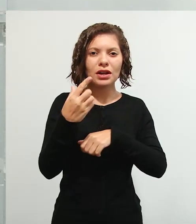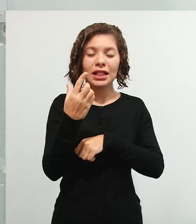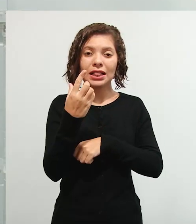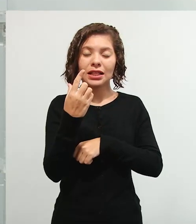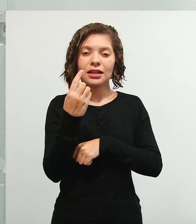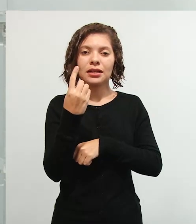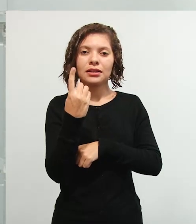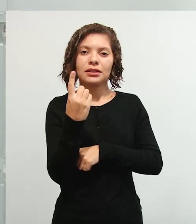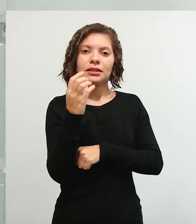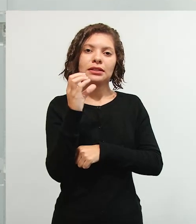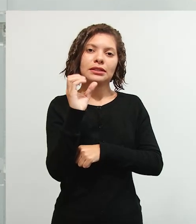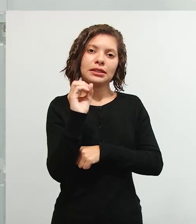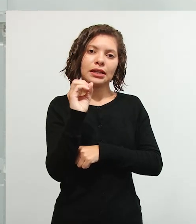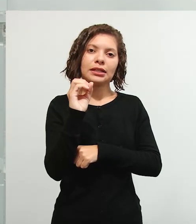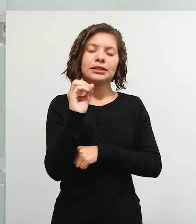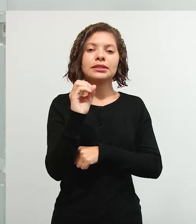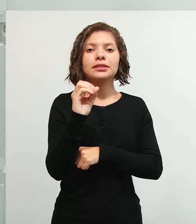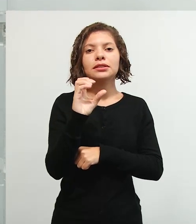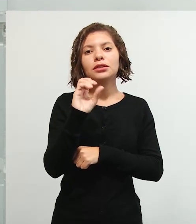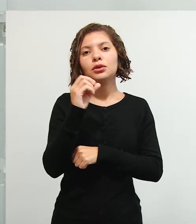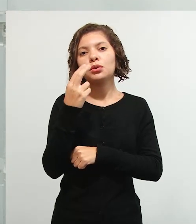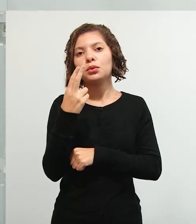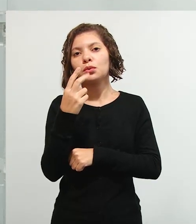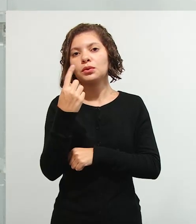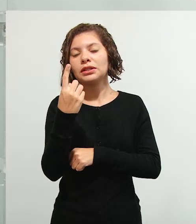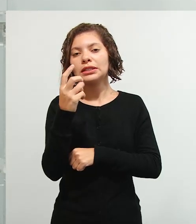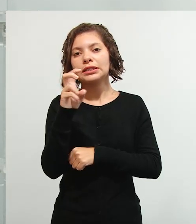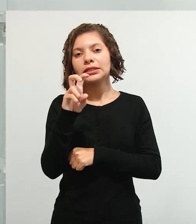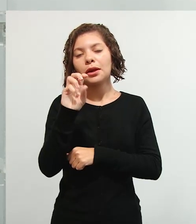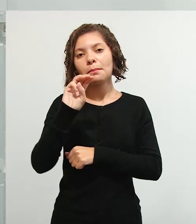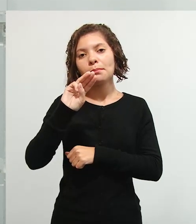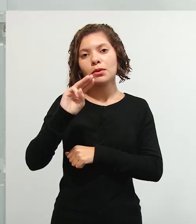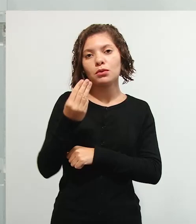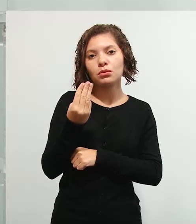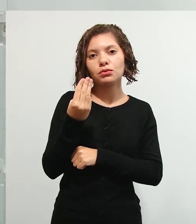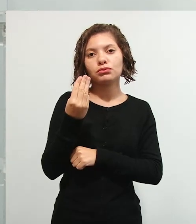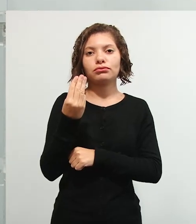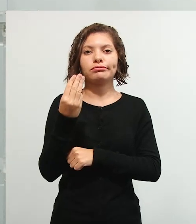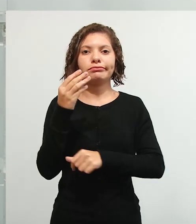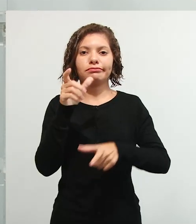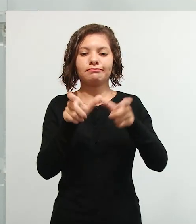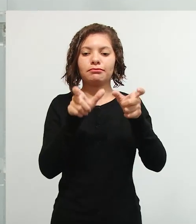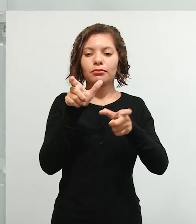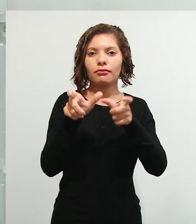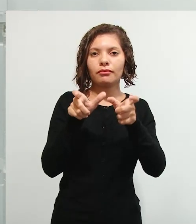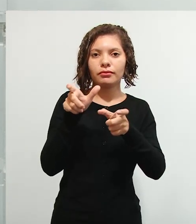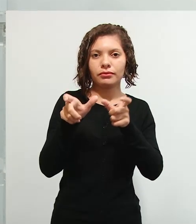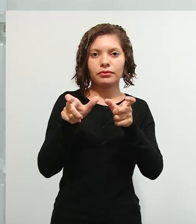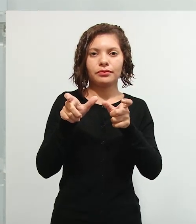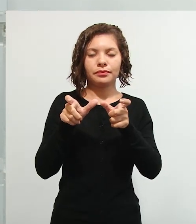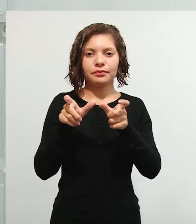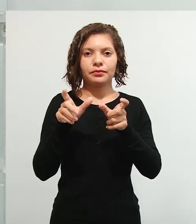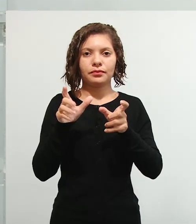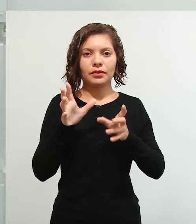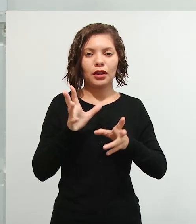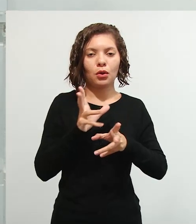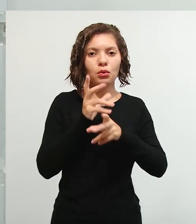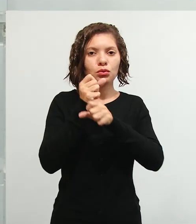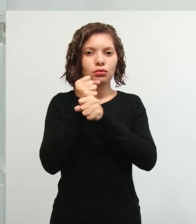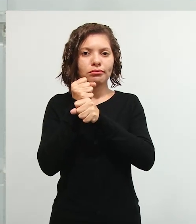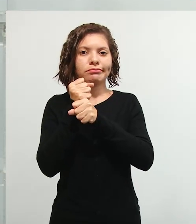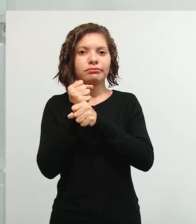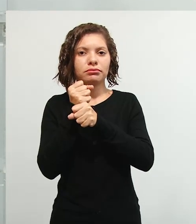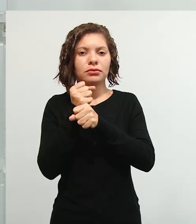milhões de seres humanos do continente africano, em direção às Américas. Desse total, que é um número